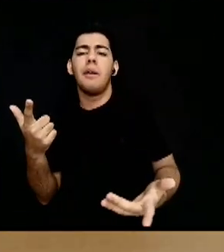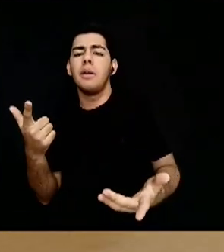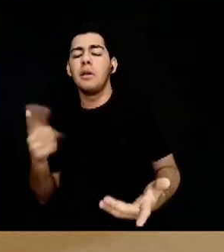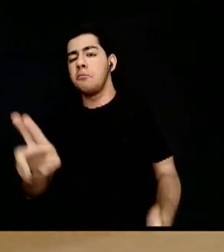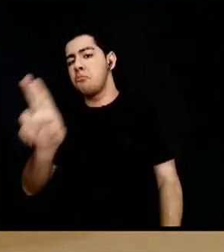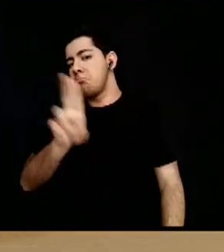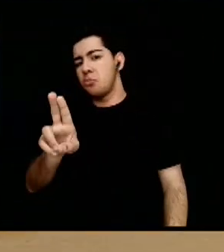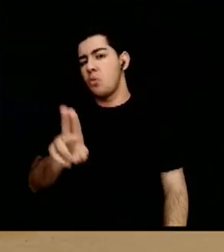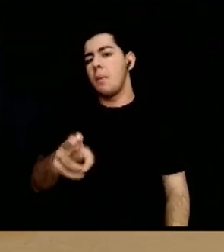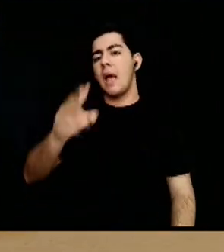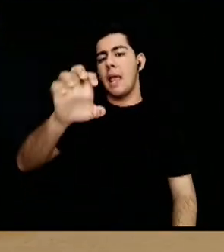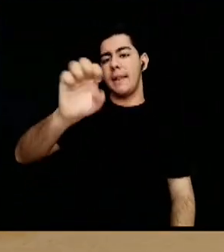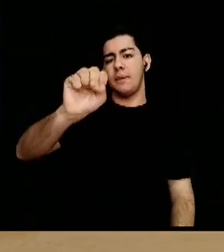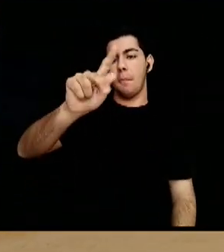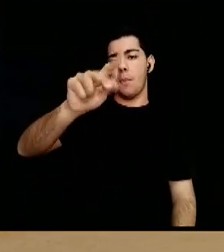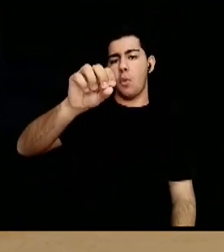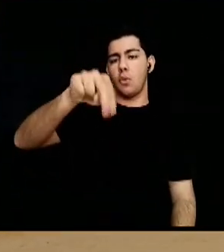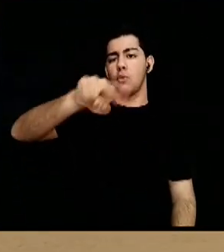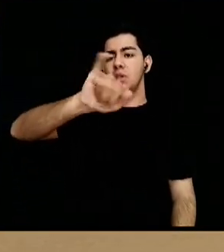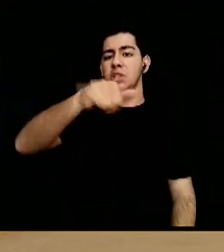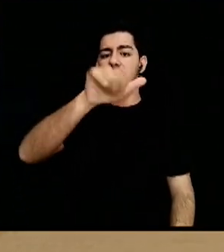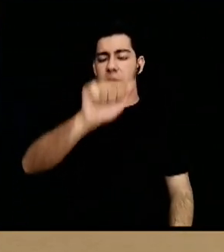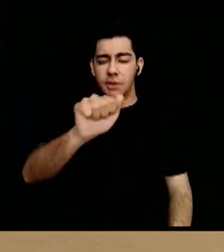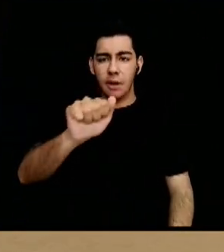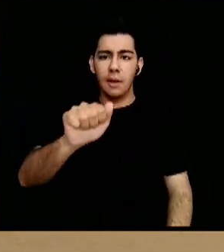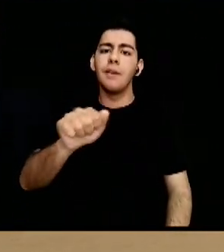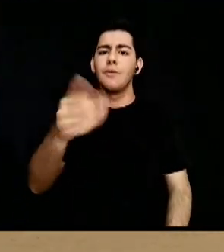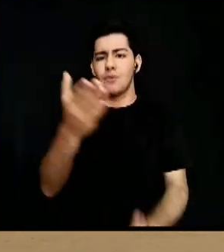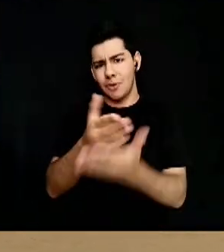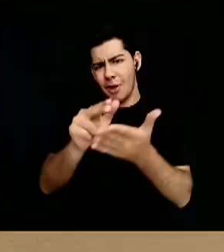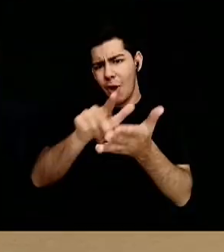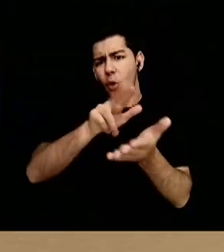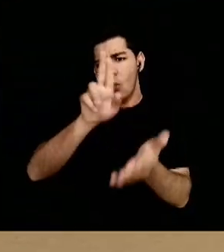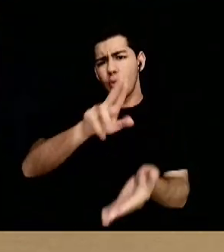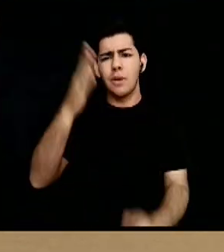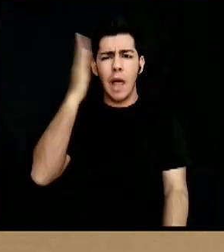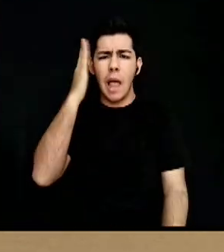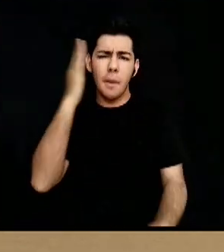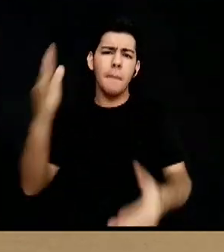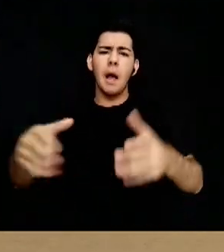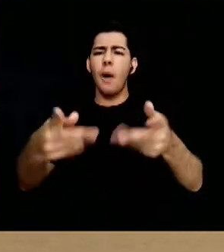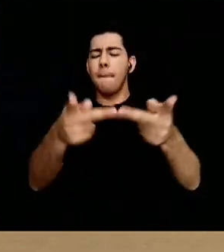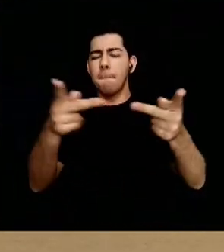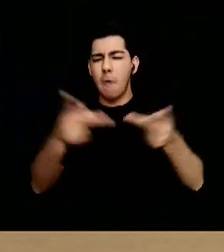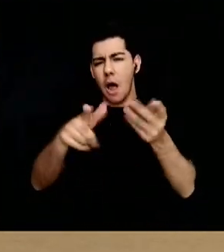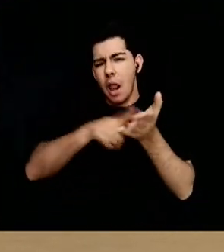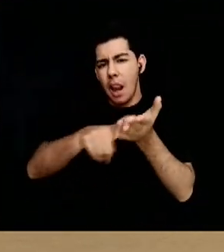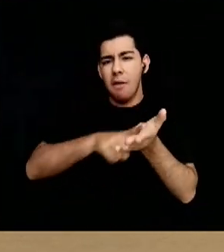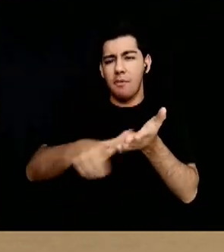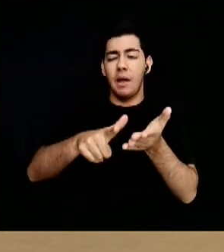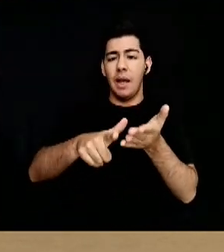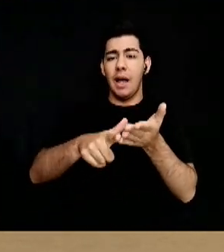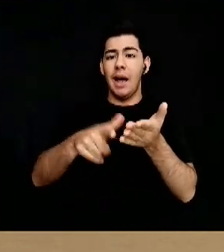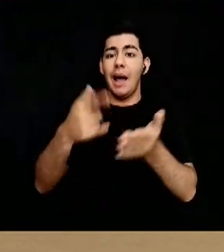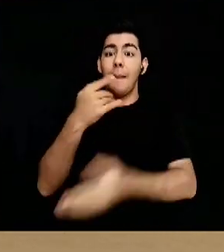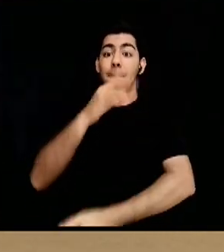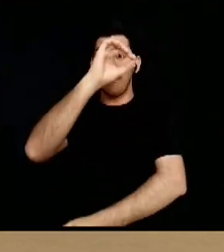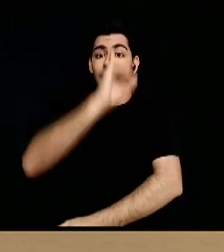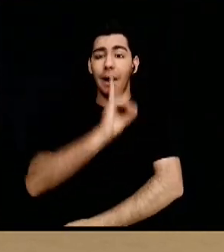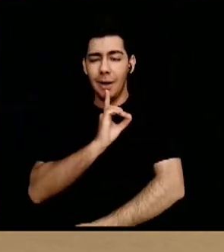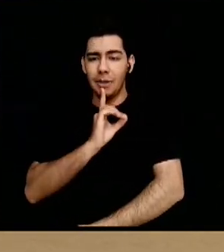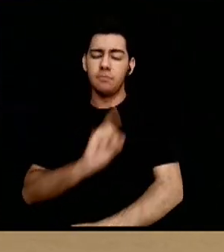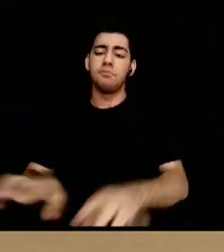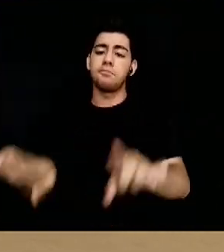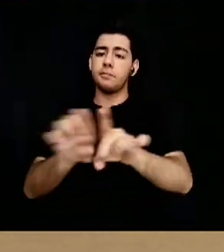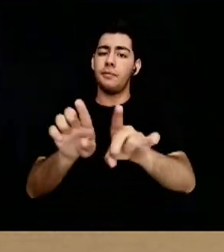tá? A esponjinha de louça do lado amarelo também faz às vezes, tá? Porque nesse ela caso é mais macia, né? Então aí usando do